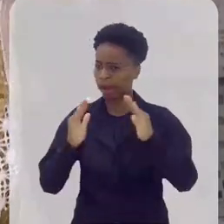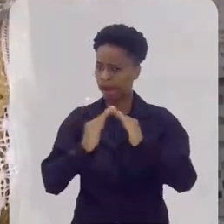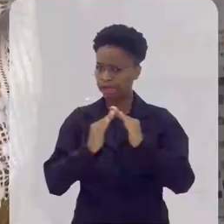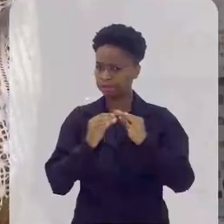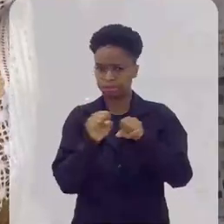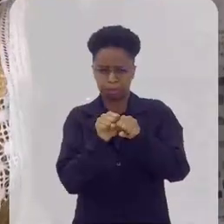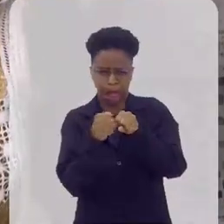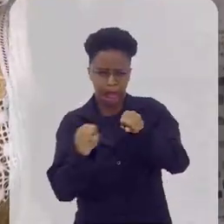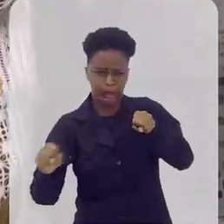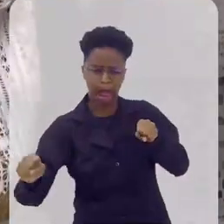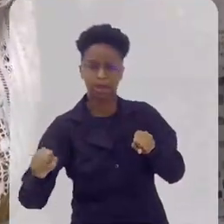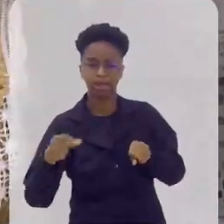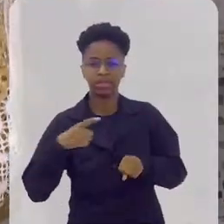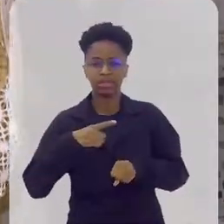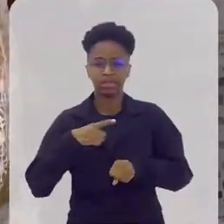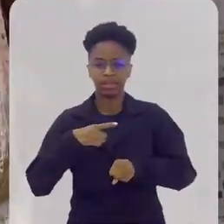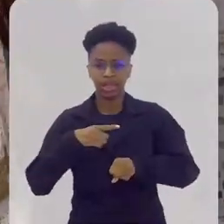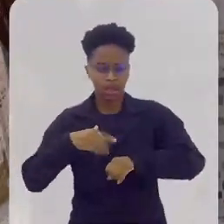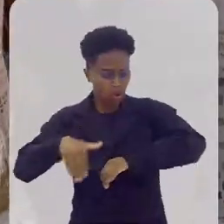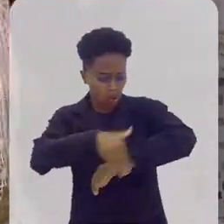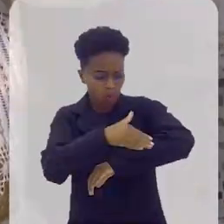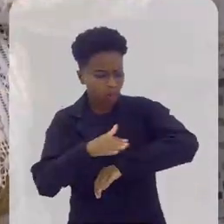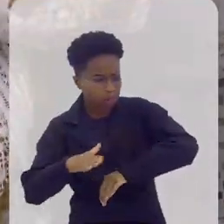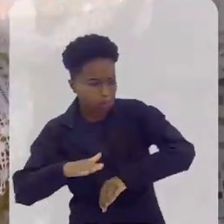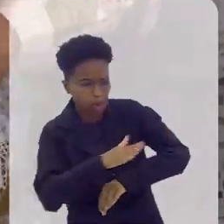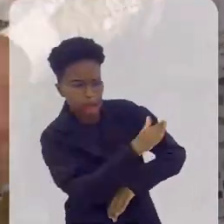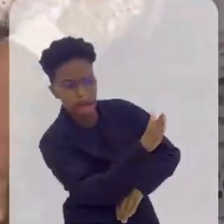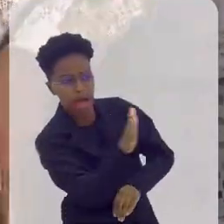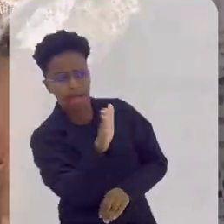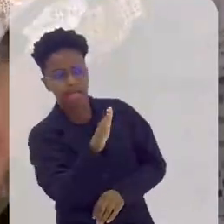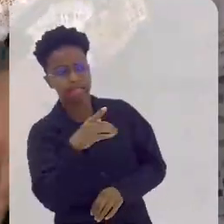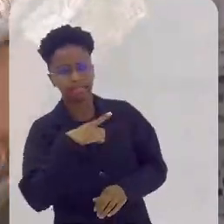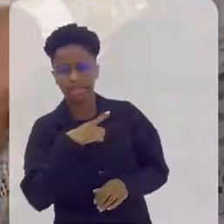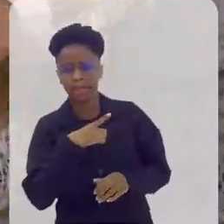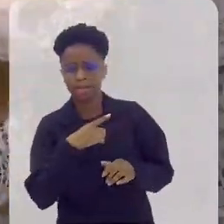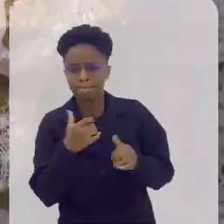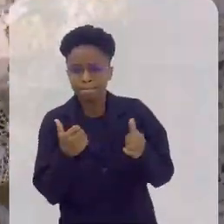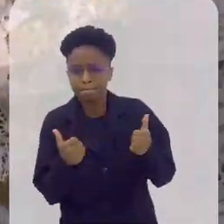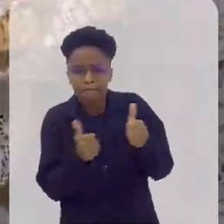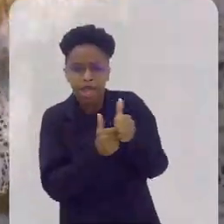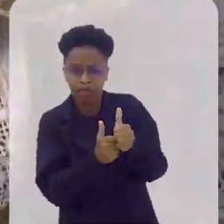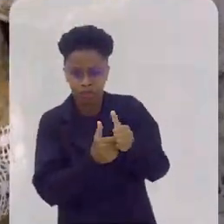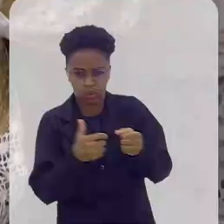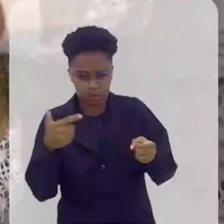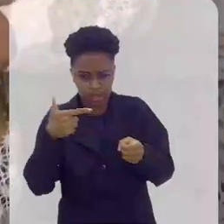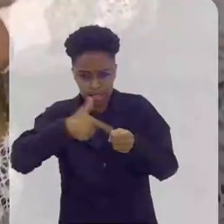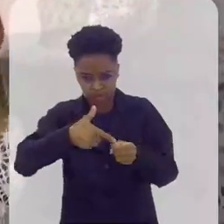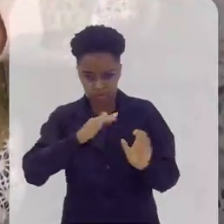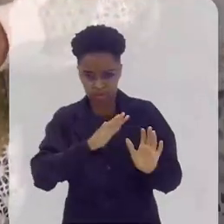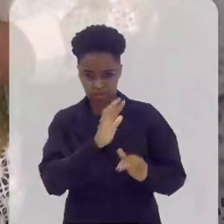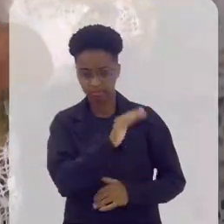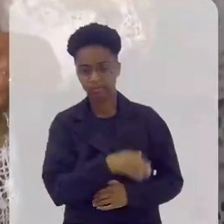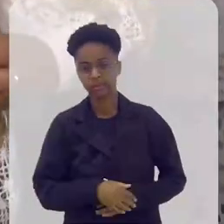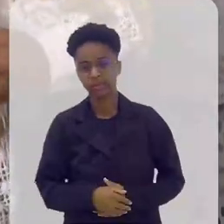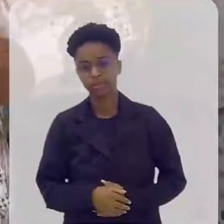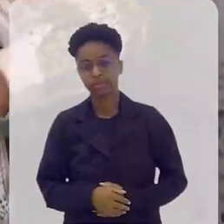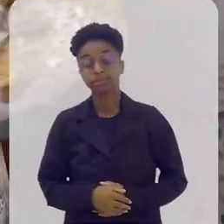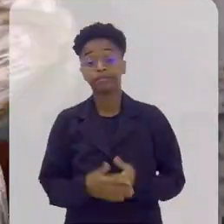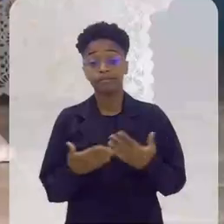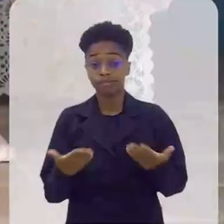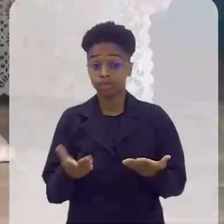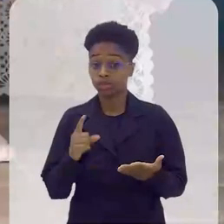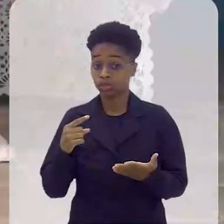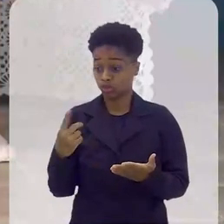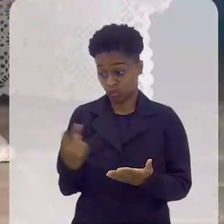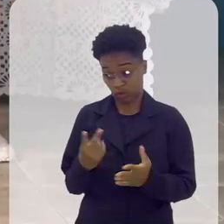dela toma uma rua inteira. Vocês subindo aqui, virando direito, eles eram donos de postos de gasolina na época. Uhum. Eles tinham dinheiro. E